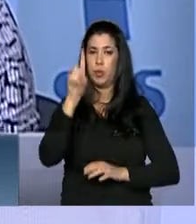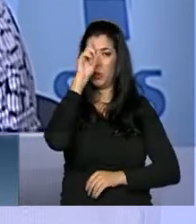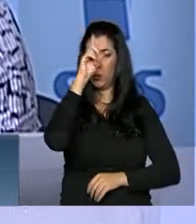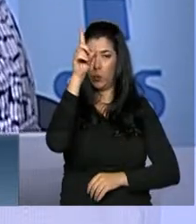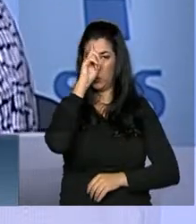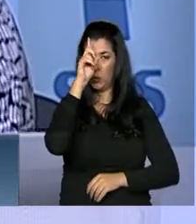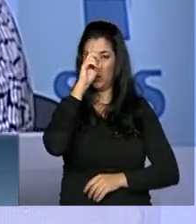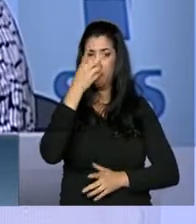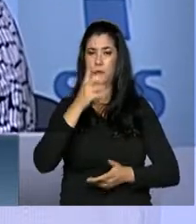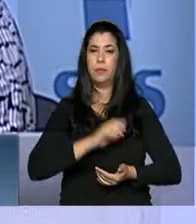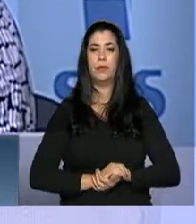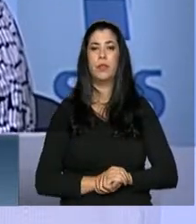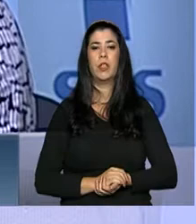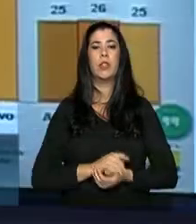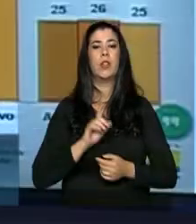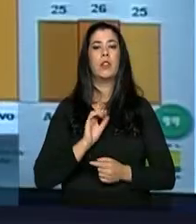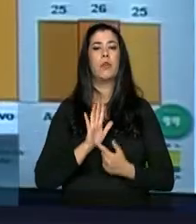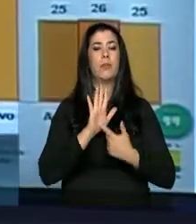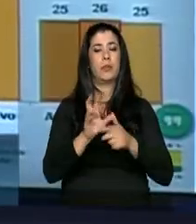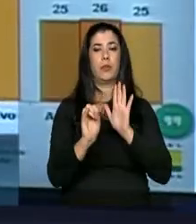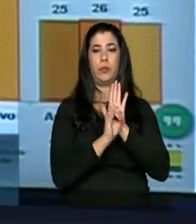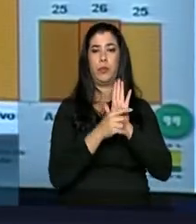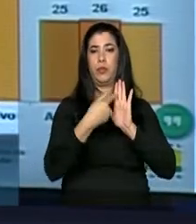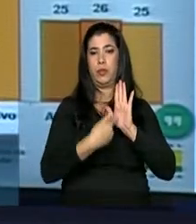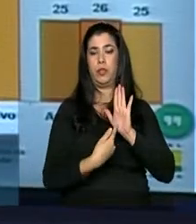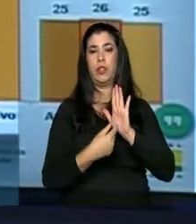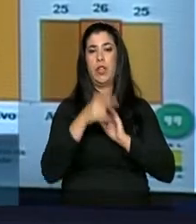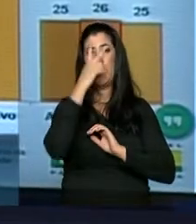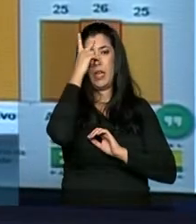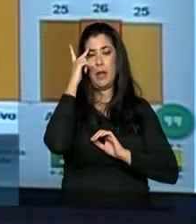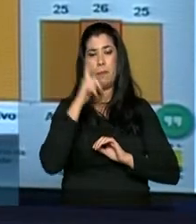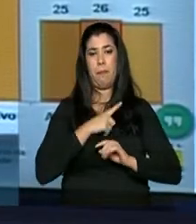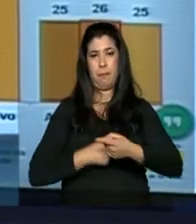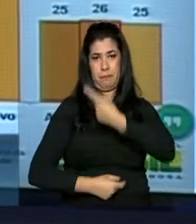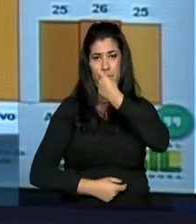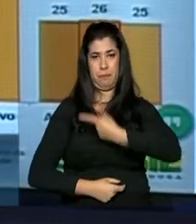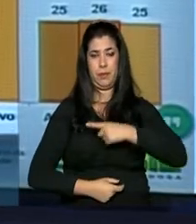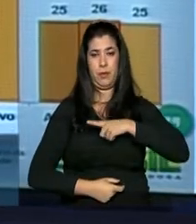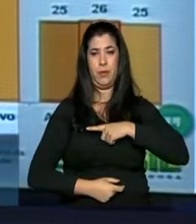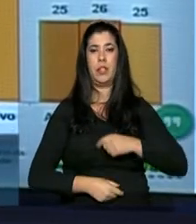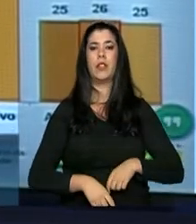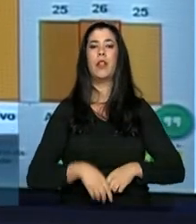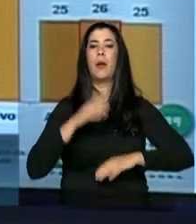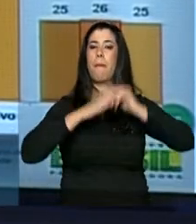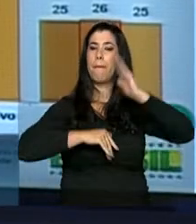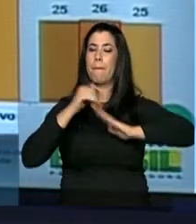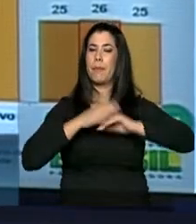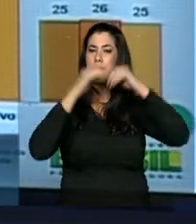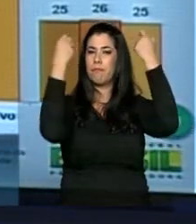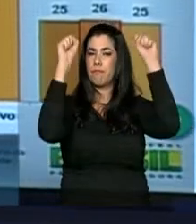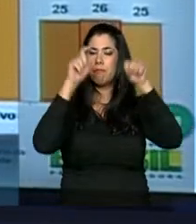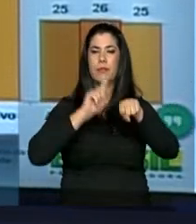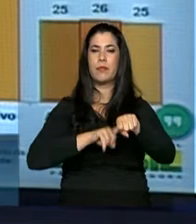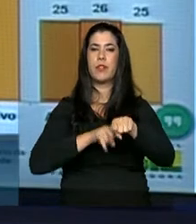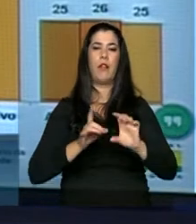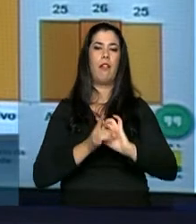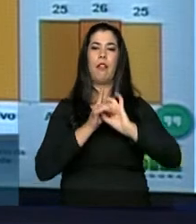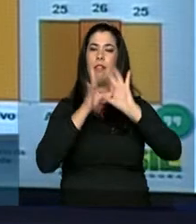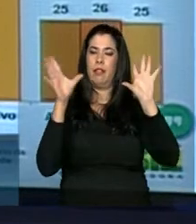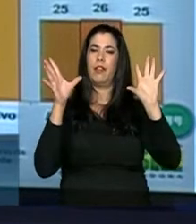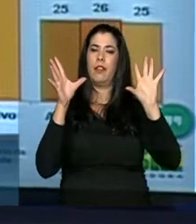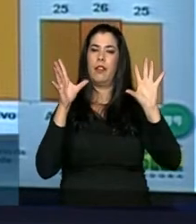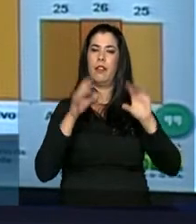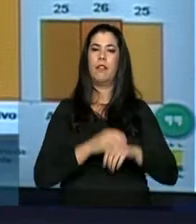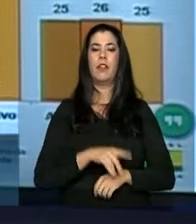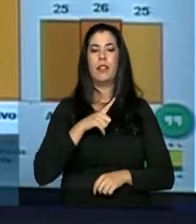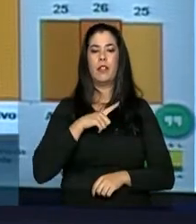5 indicadores. O primeiro indicador são as pessoas que são ativas no tempo livre. São 35% dos